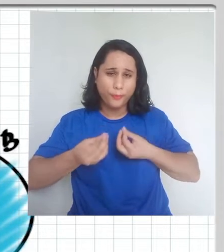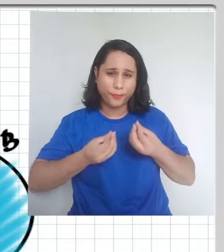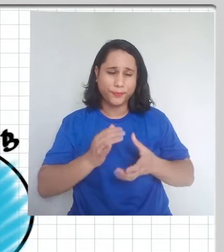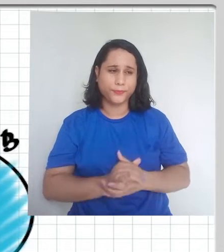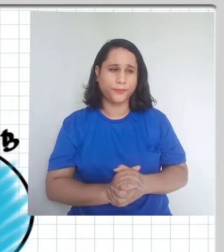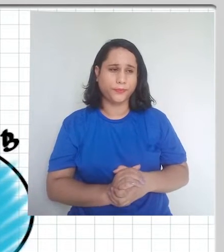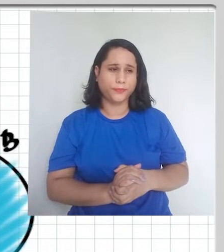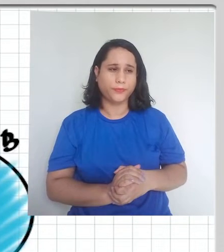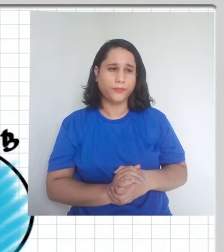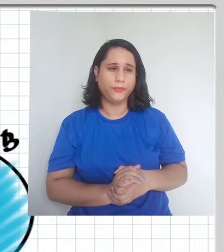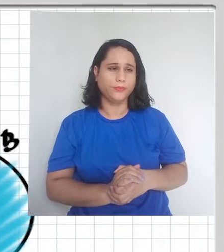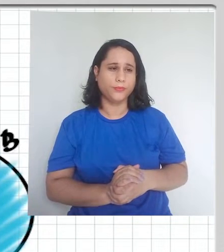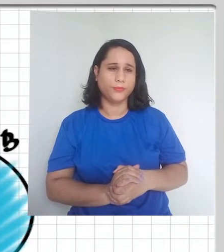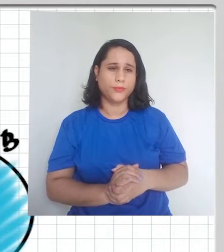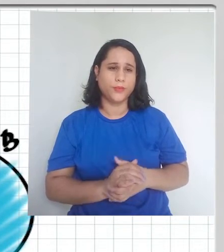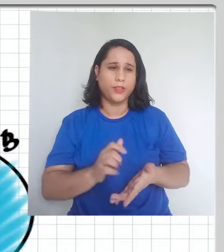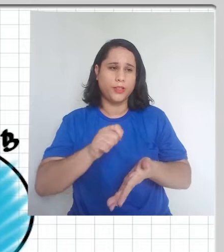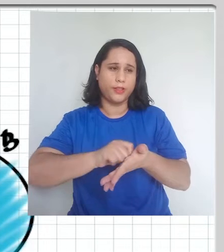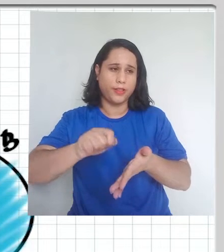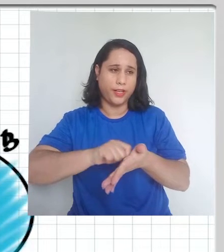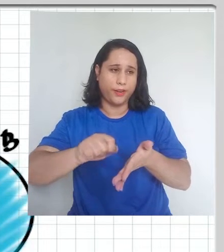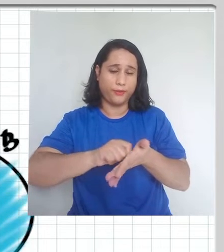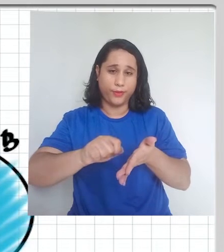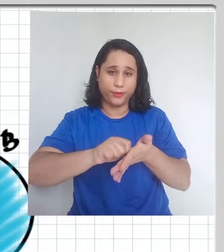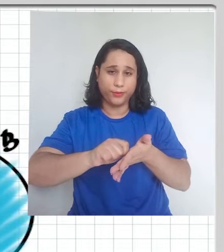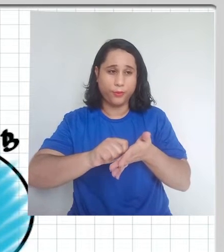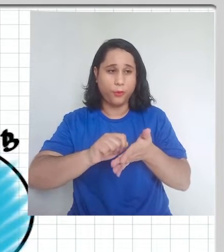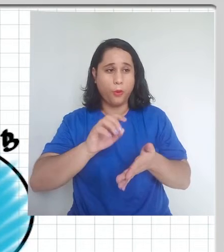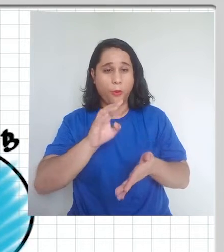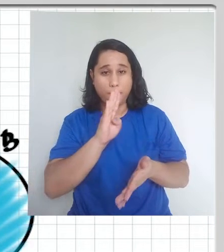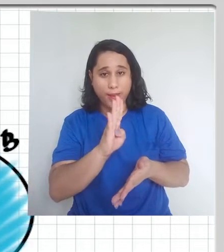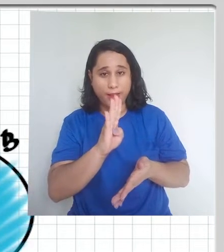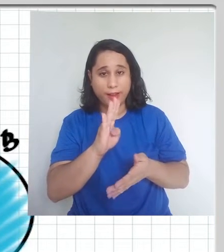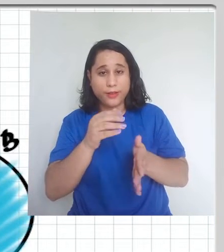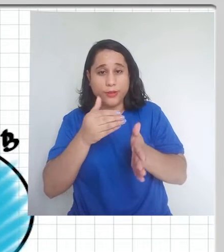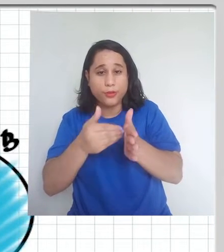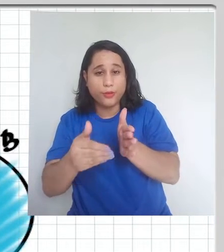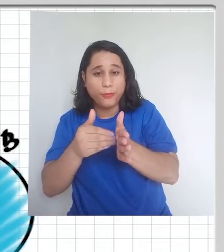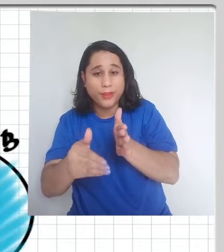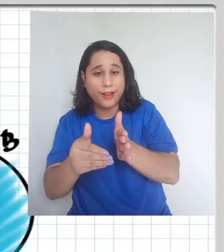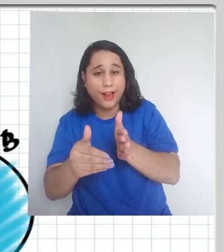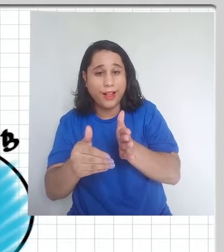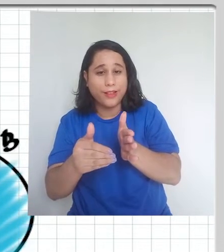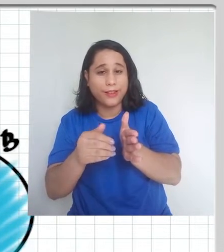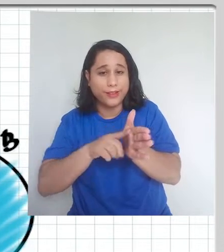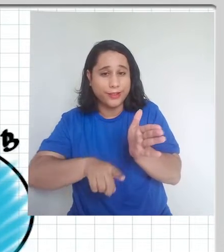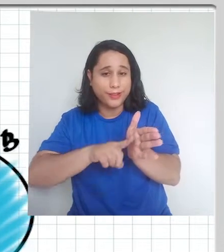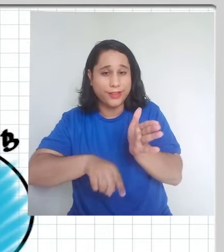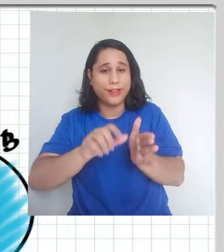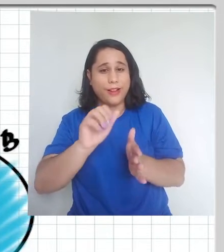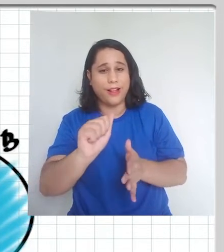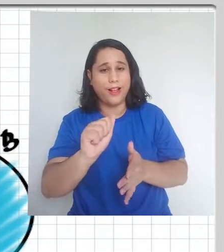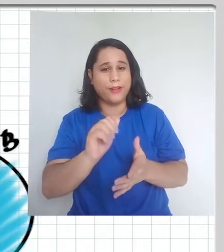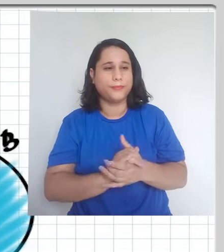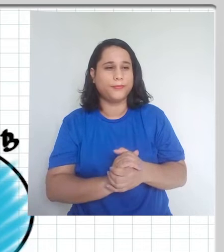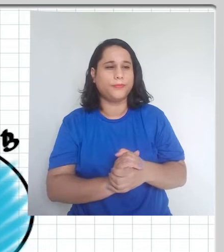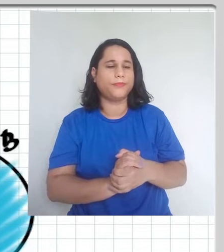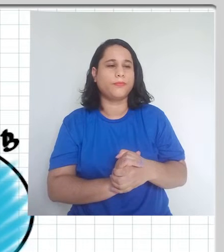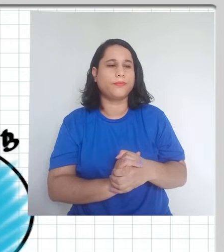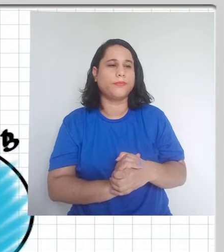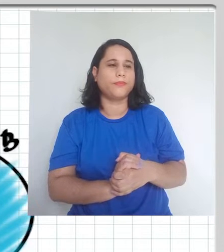ficaria? Você escreve B e subtrai A. Olha só. Vamos subtrair